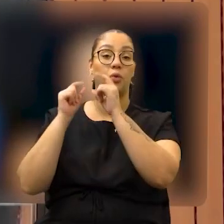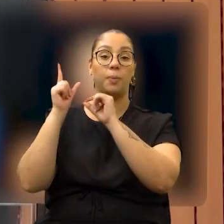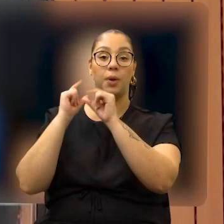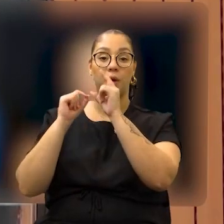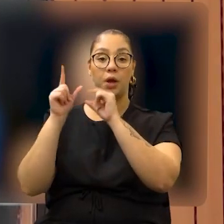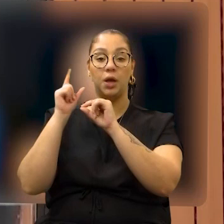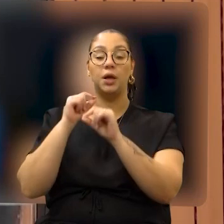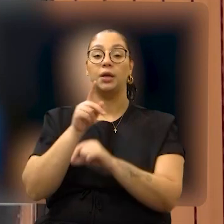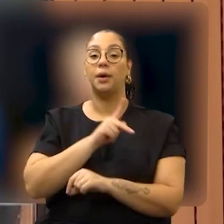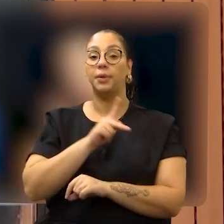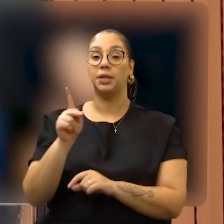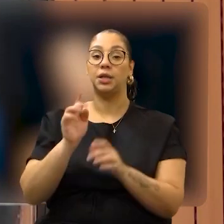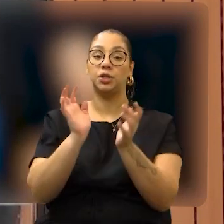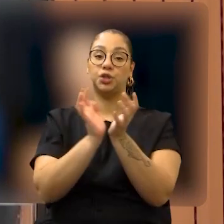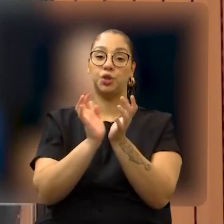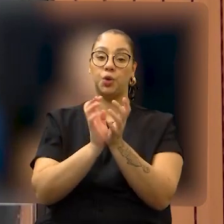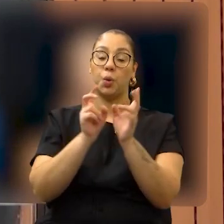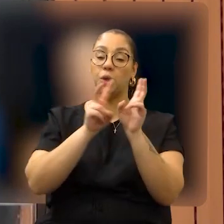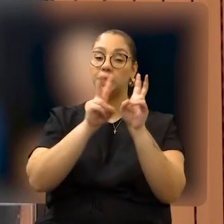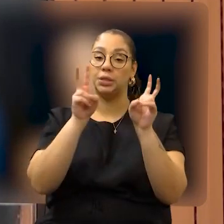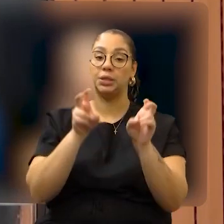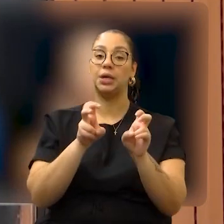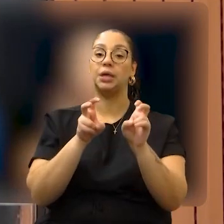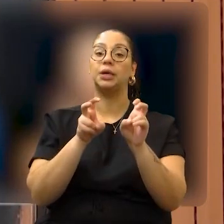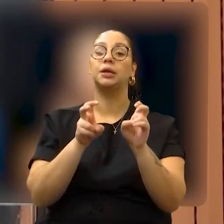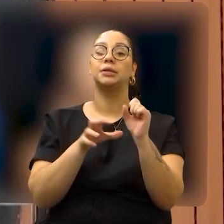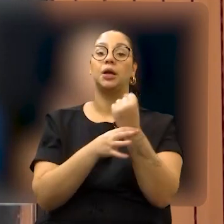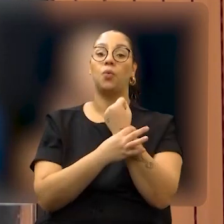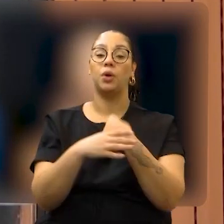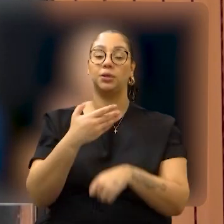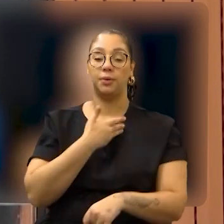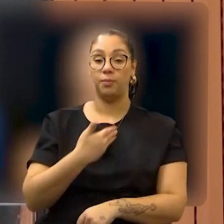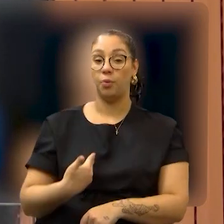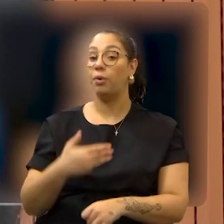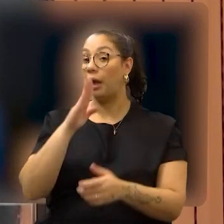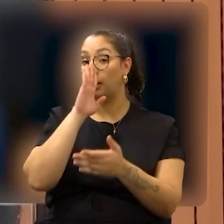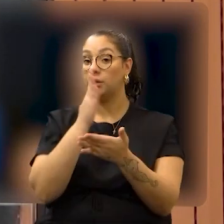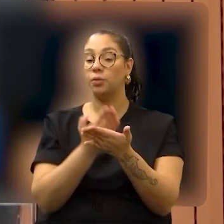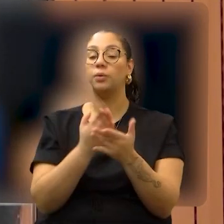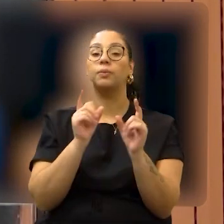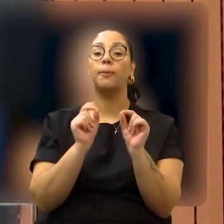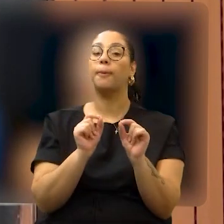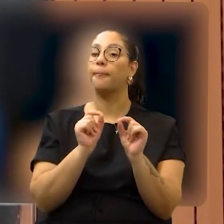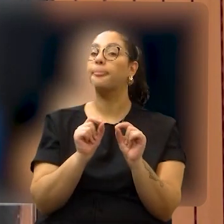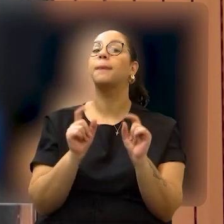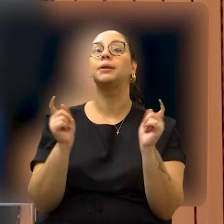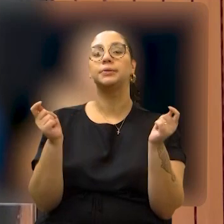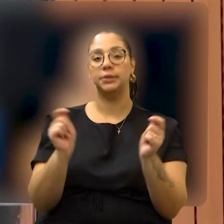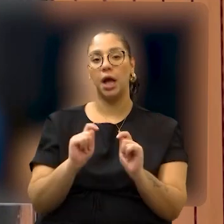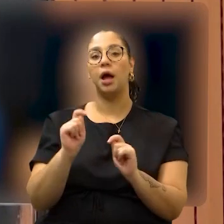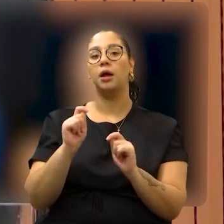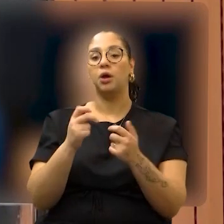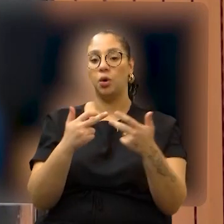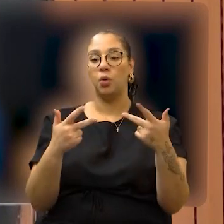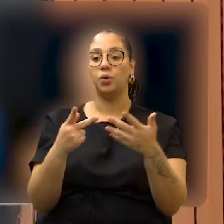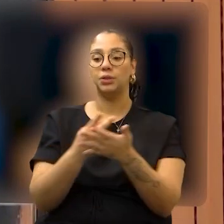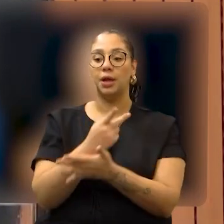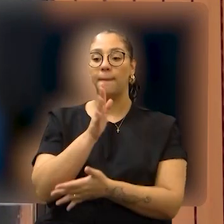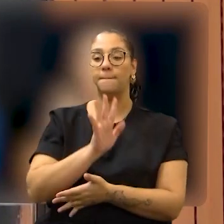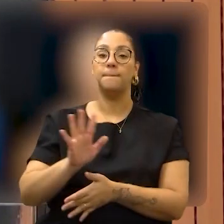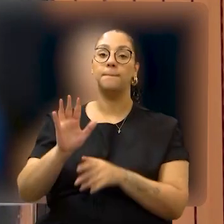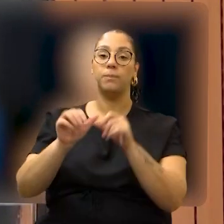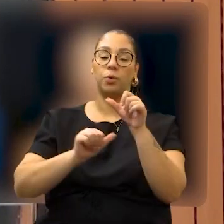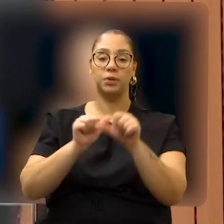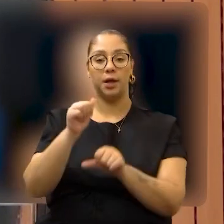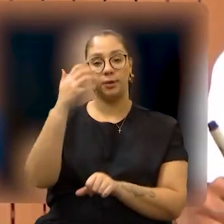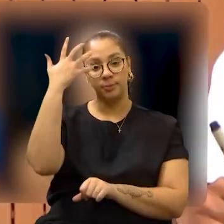O vereador Major Jaime, que preside a Comissão de Assuntos de Segurança Pública, acredita que é possível mudar